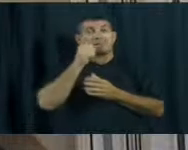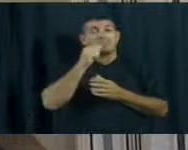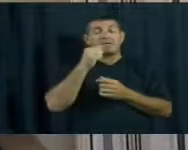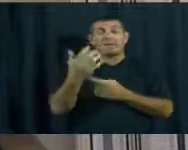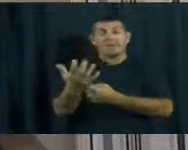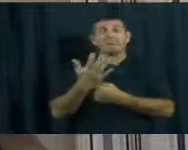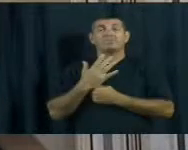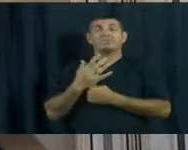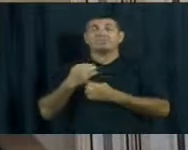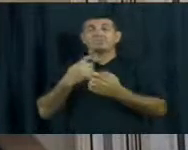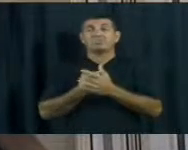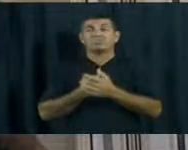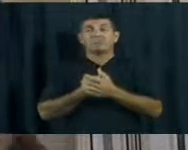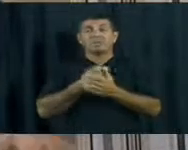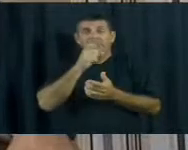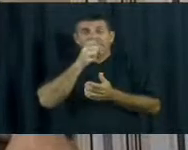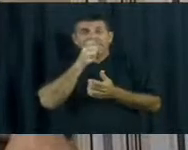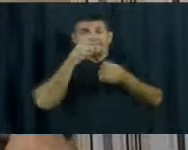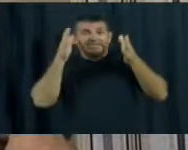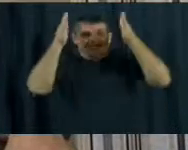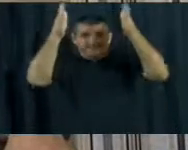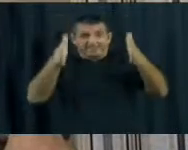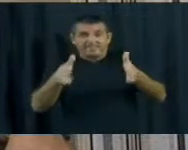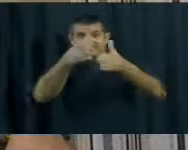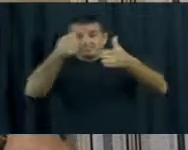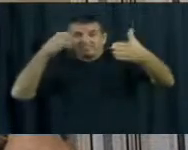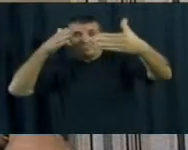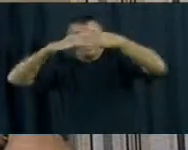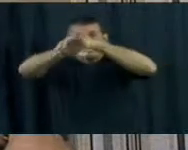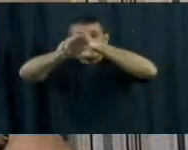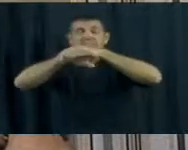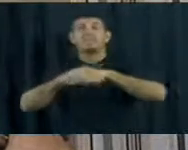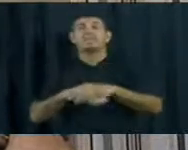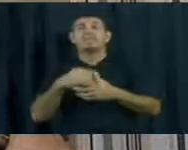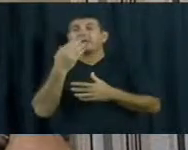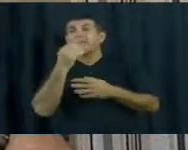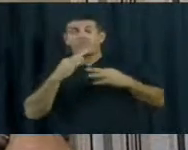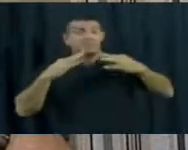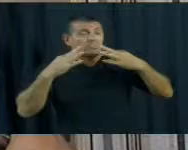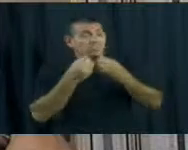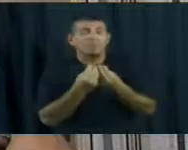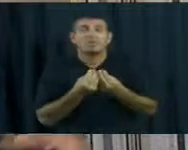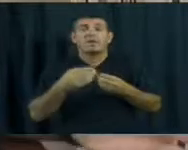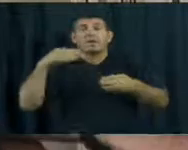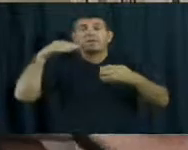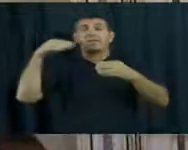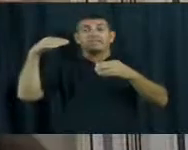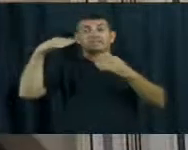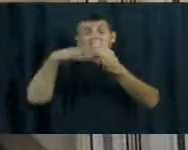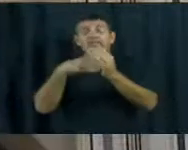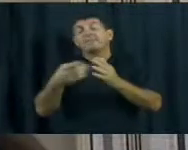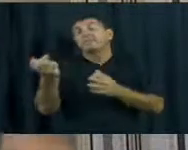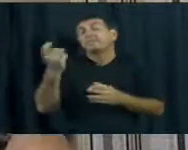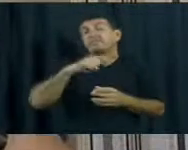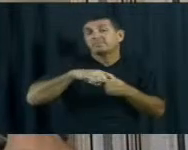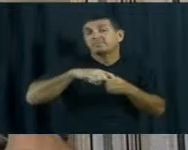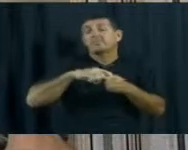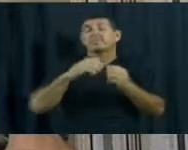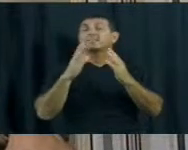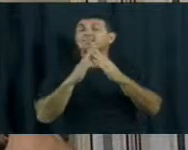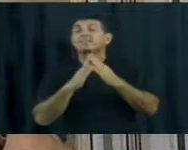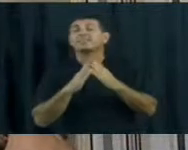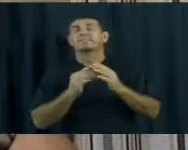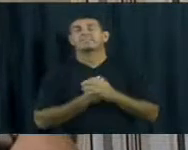ela congelava tudo em potinho e eu comia aquela comida a semana toda até ter a oportunidade de voltar para pegar de novo, para levar para